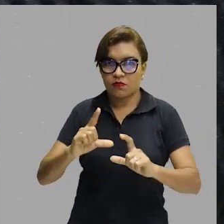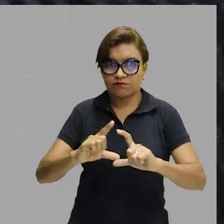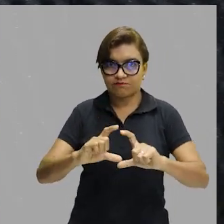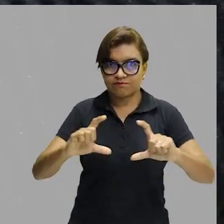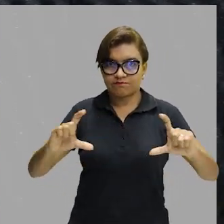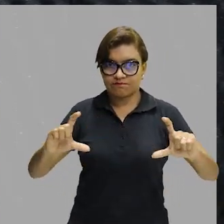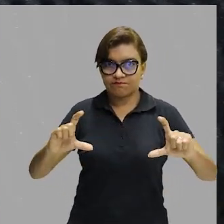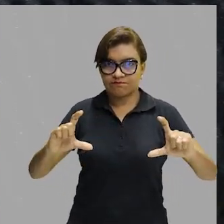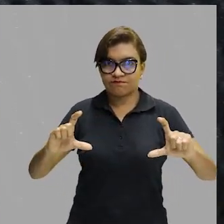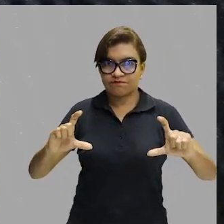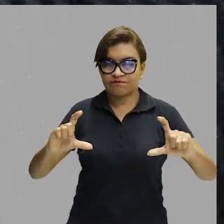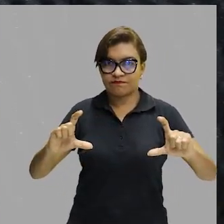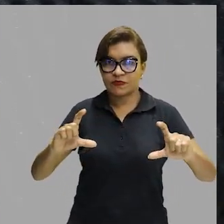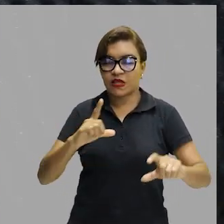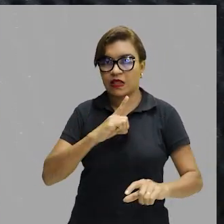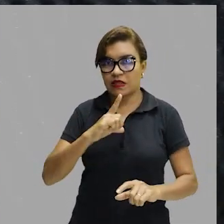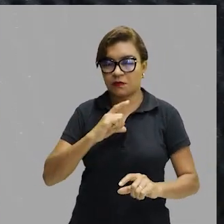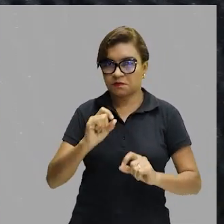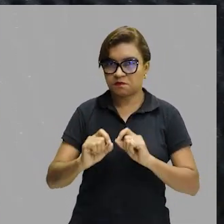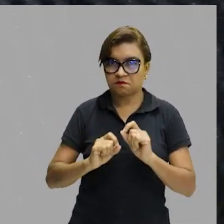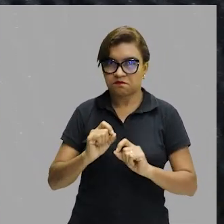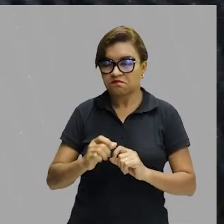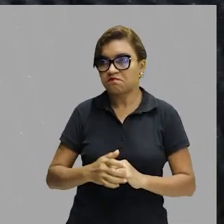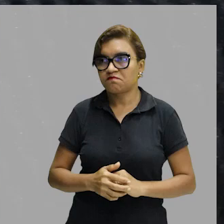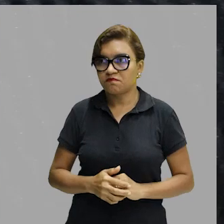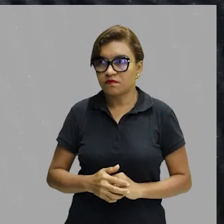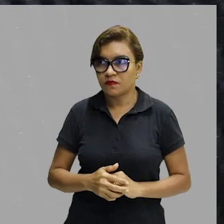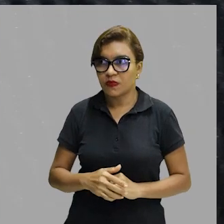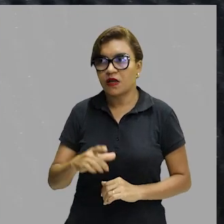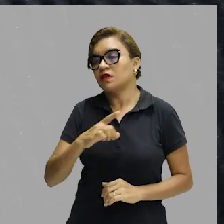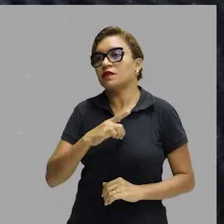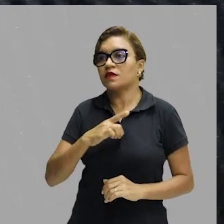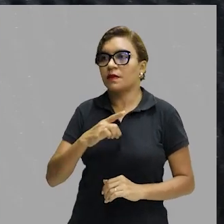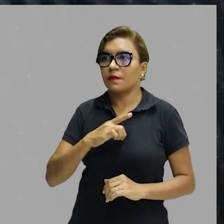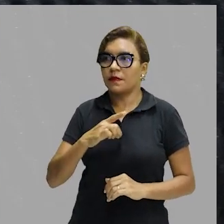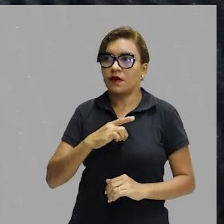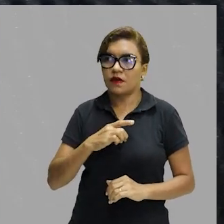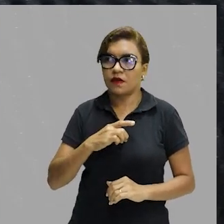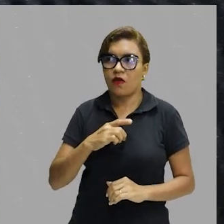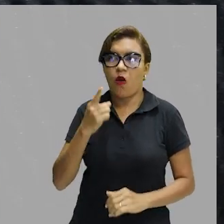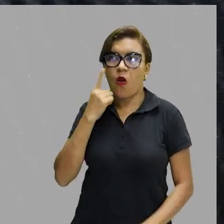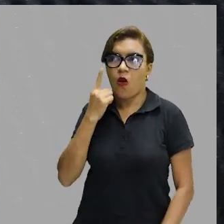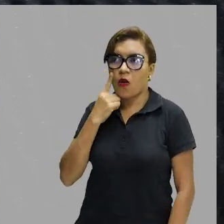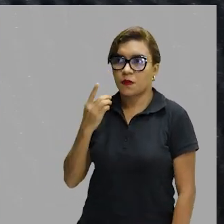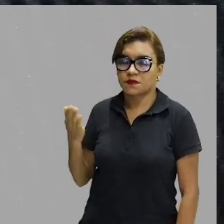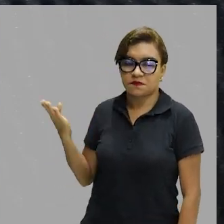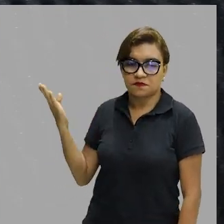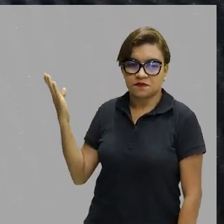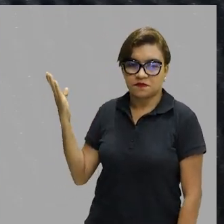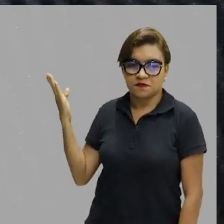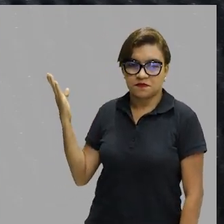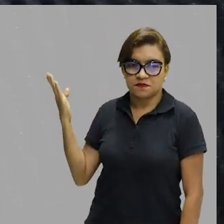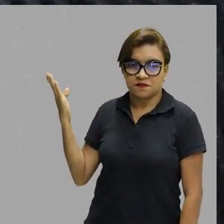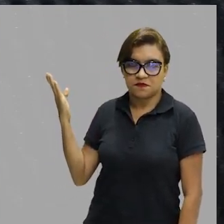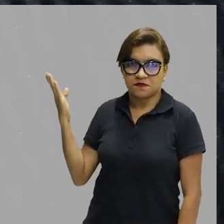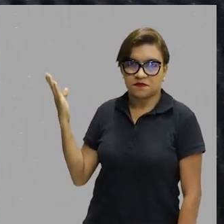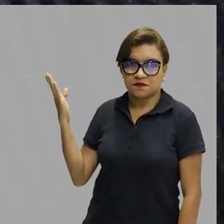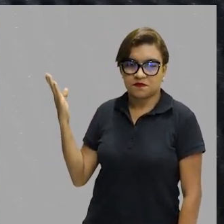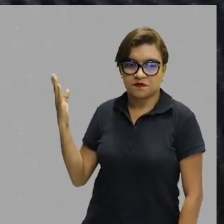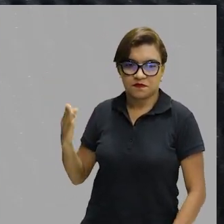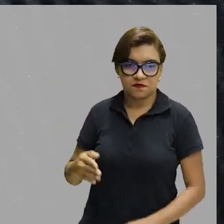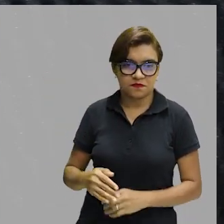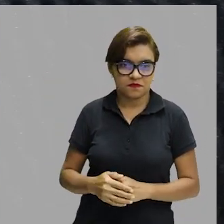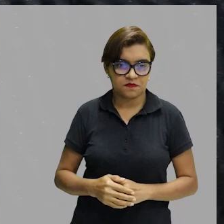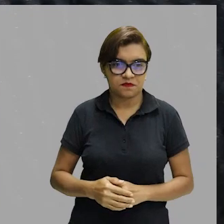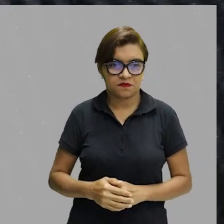constante tonoscópica, né, ou constante tonométrica molar do solvente, vezes a